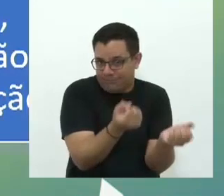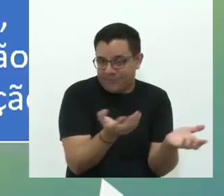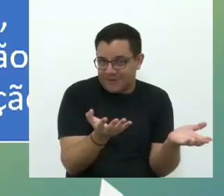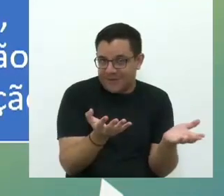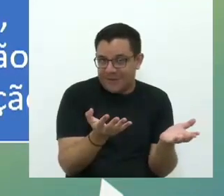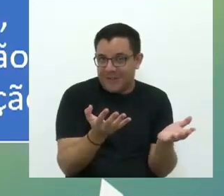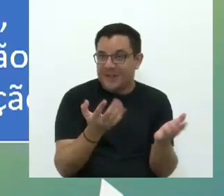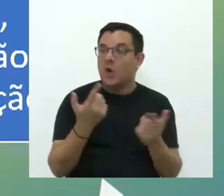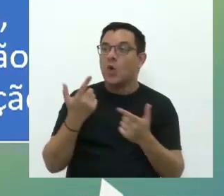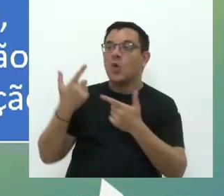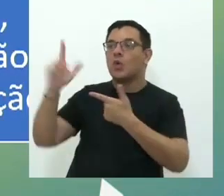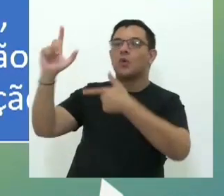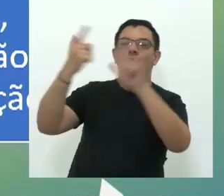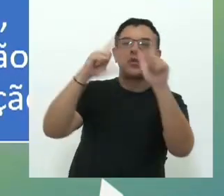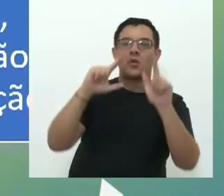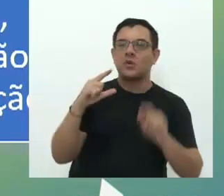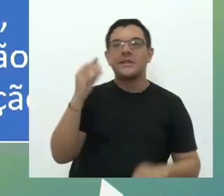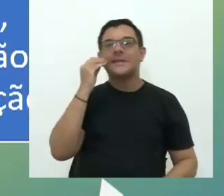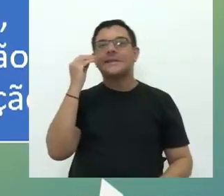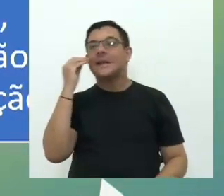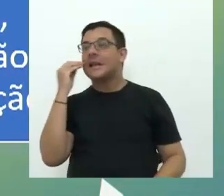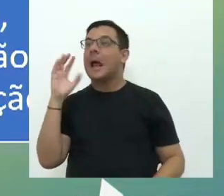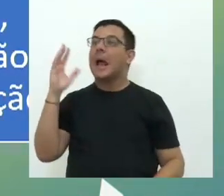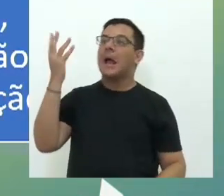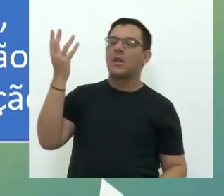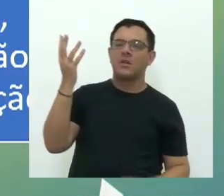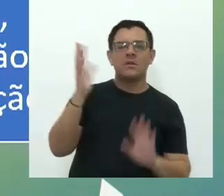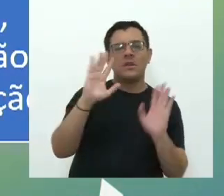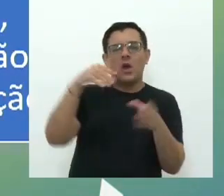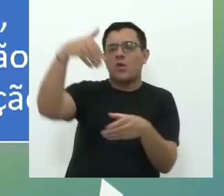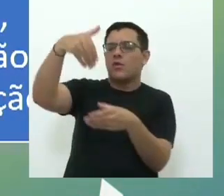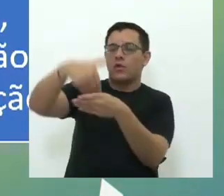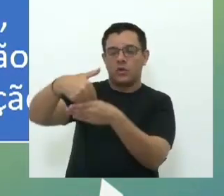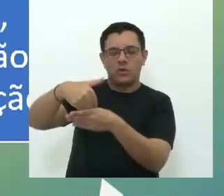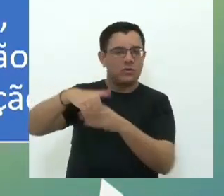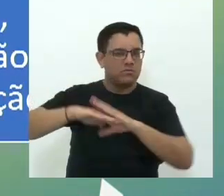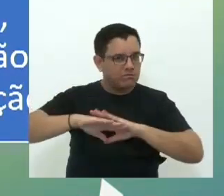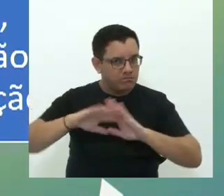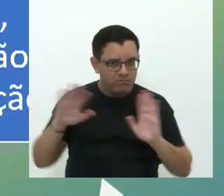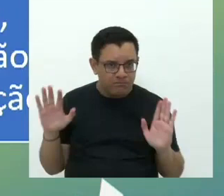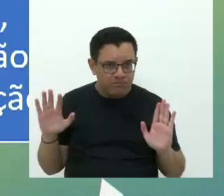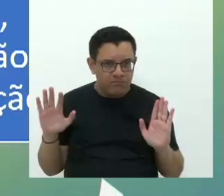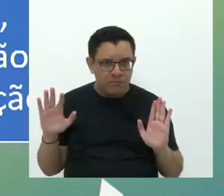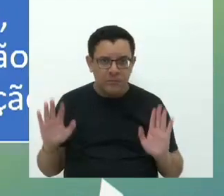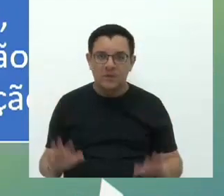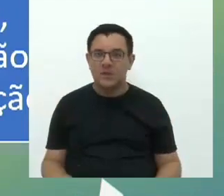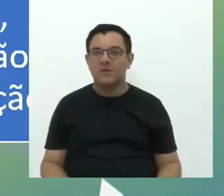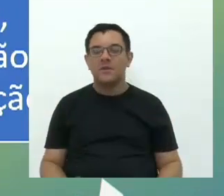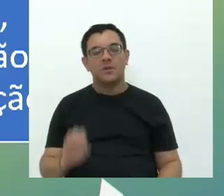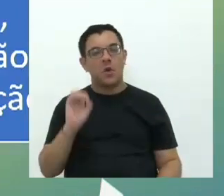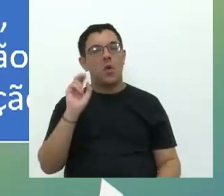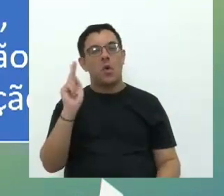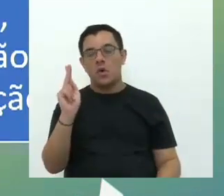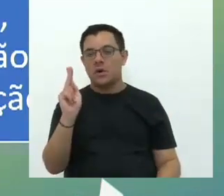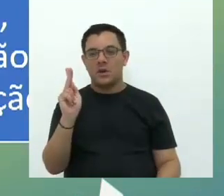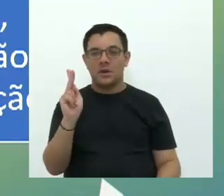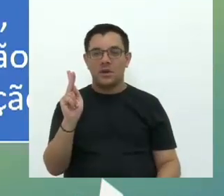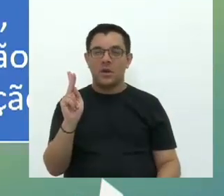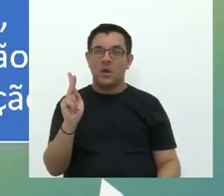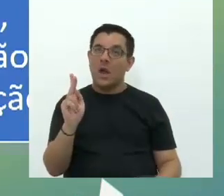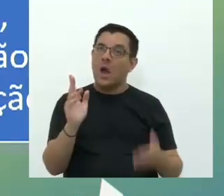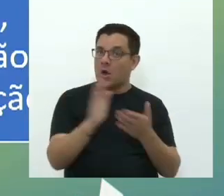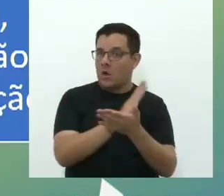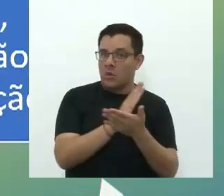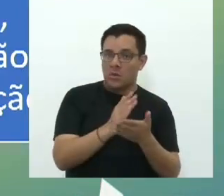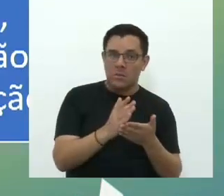daquela disputa então por isso que eu tô falando gente votou tá votado tá tudo certo é o impacto perder claro